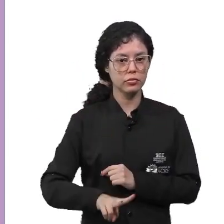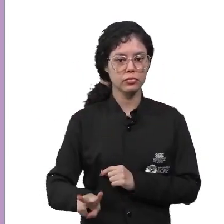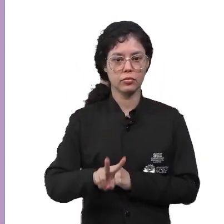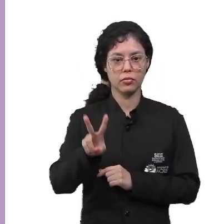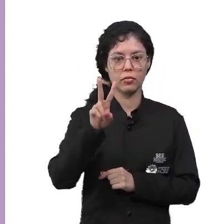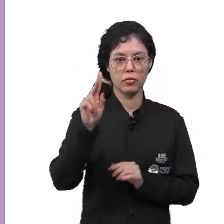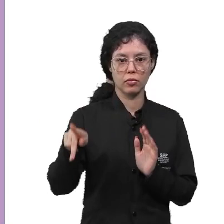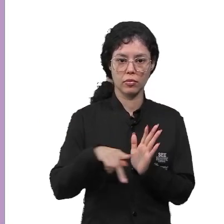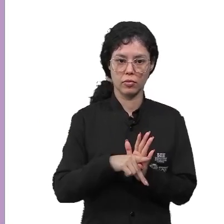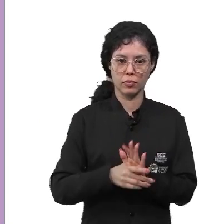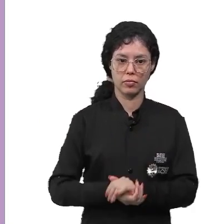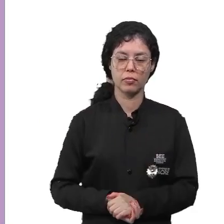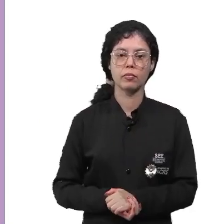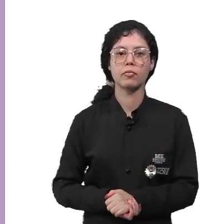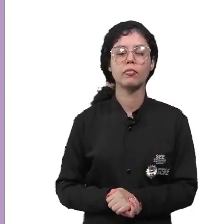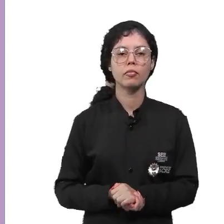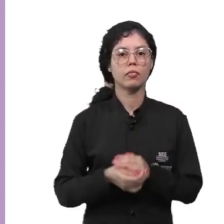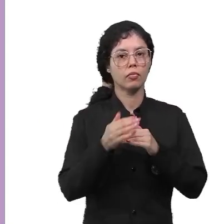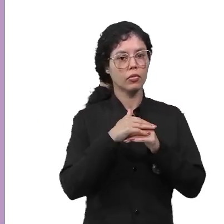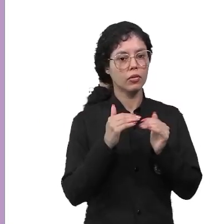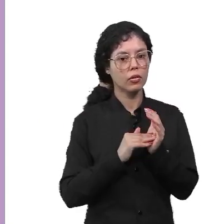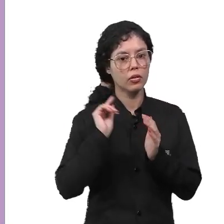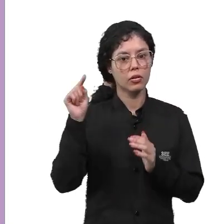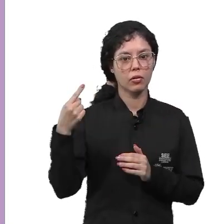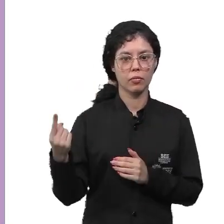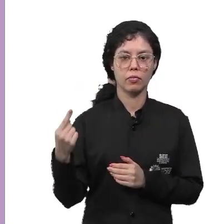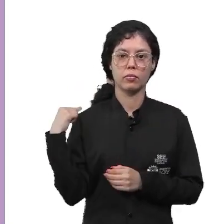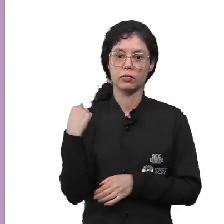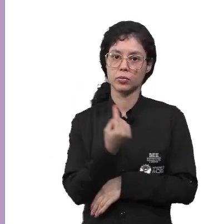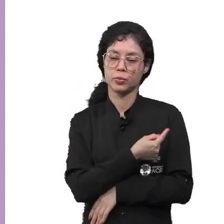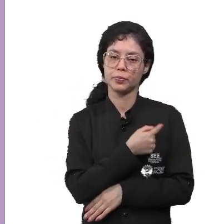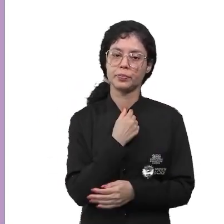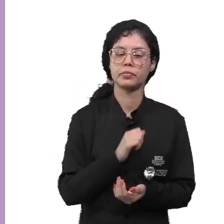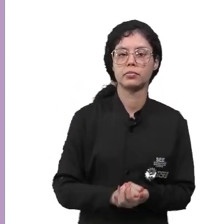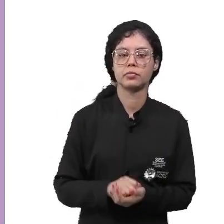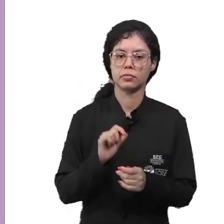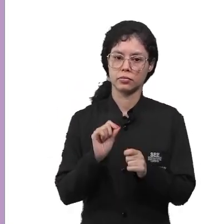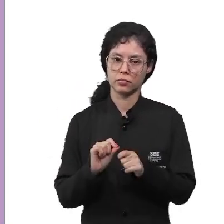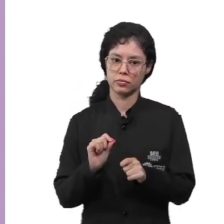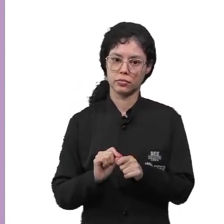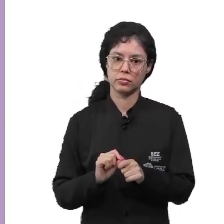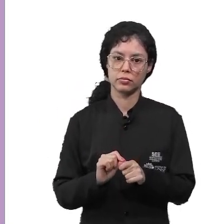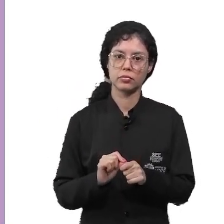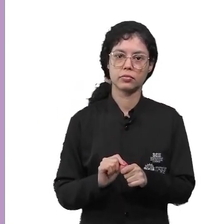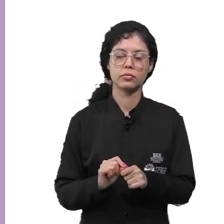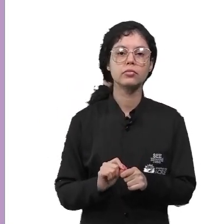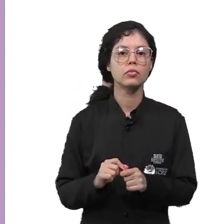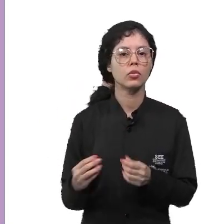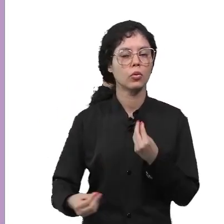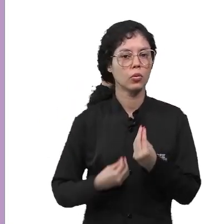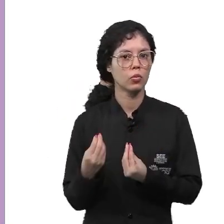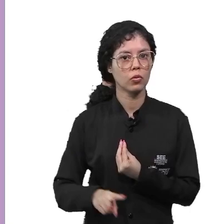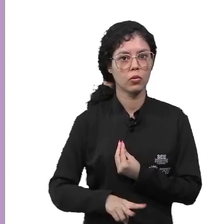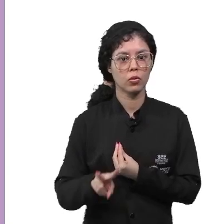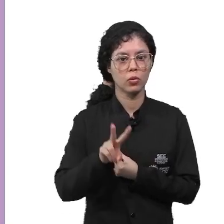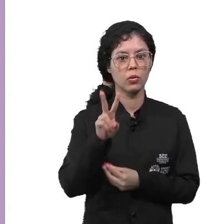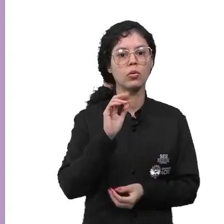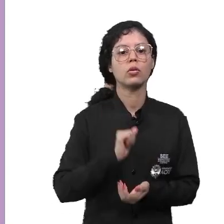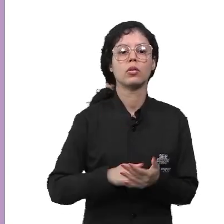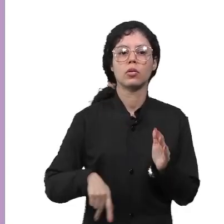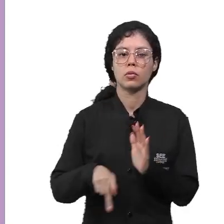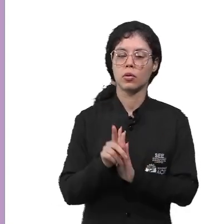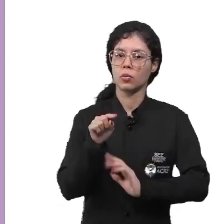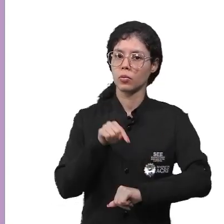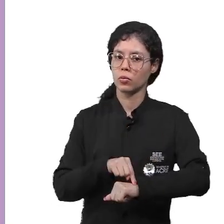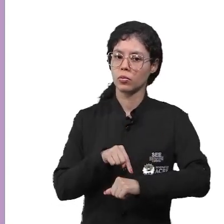valores absolutos. Então, tudo aquilo que nós costumamos edificar como valores são